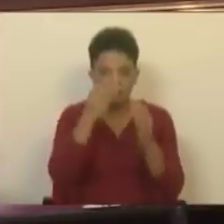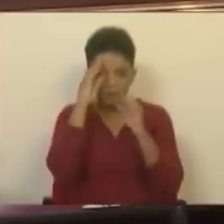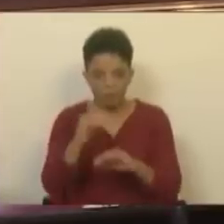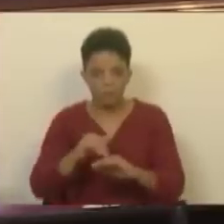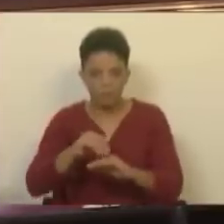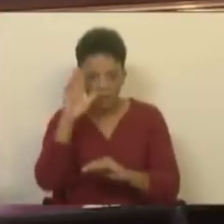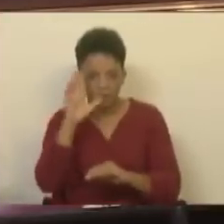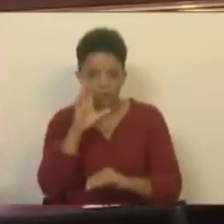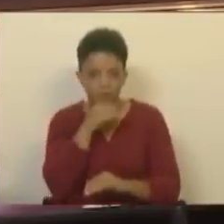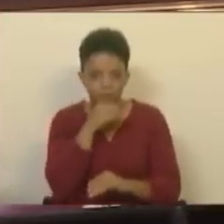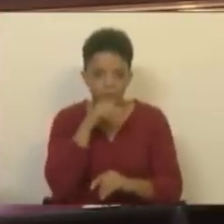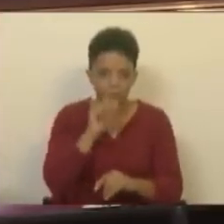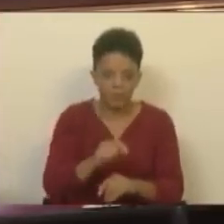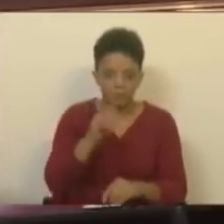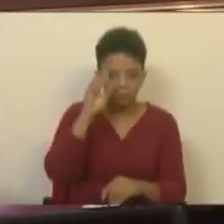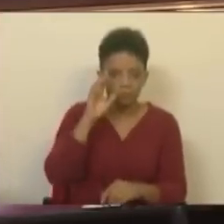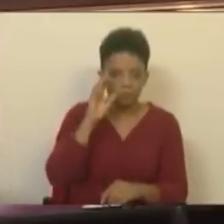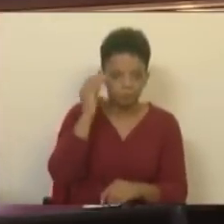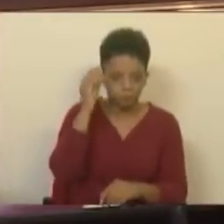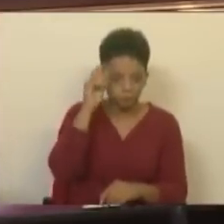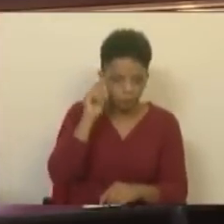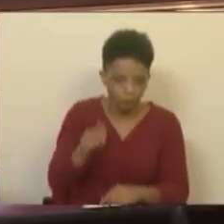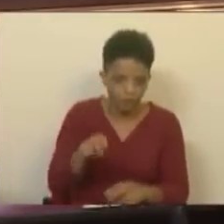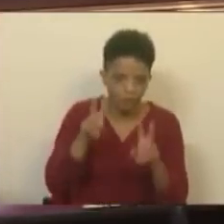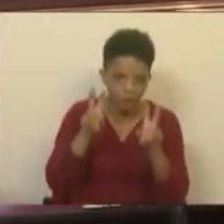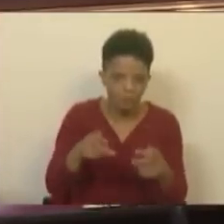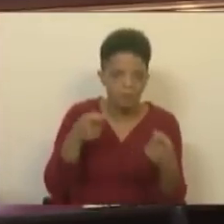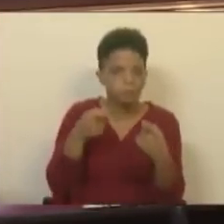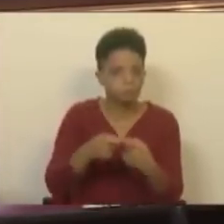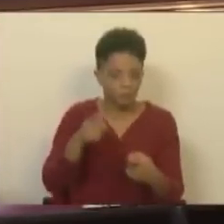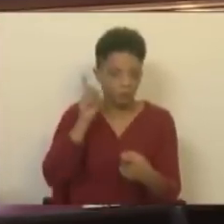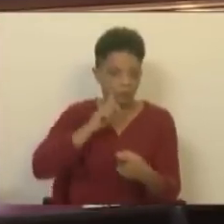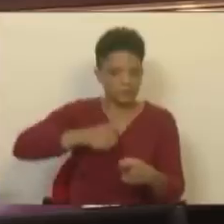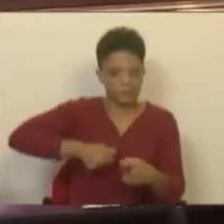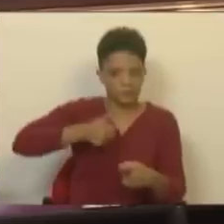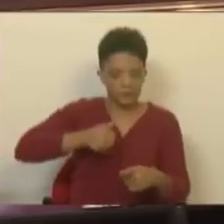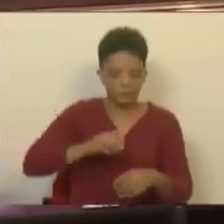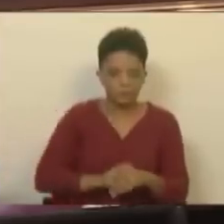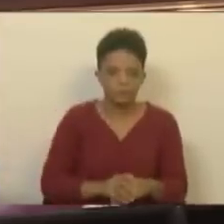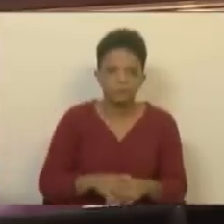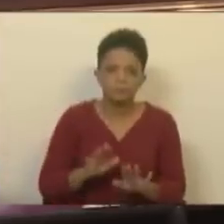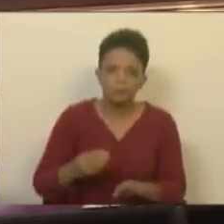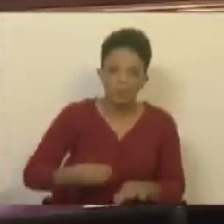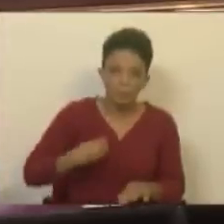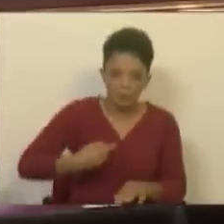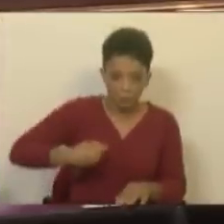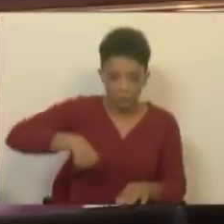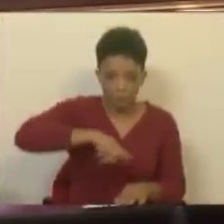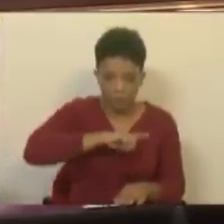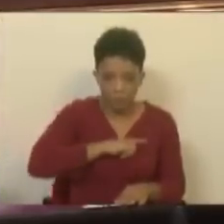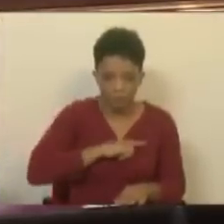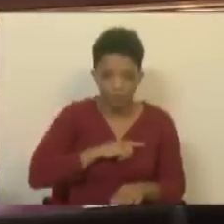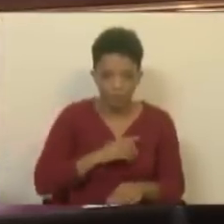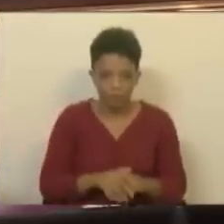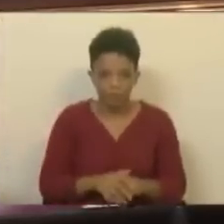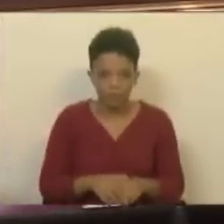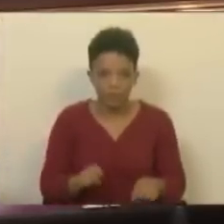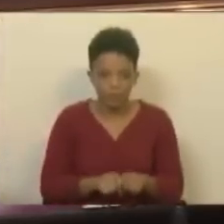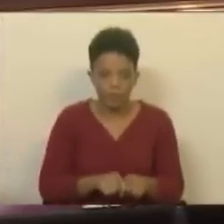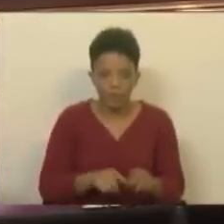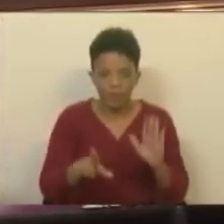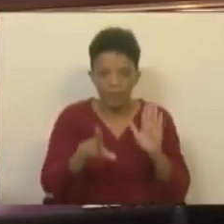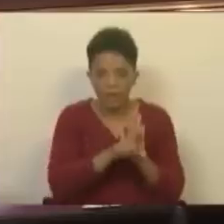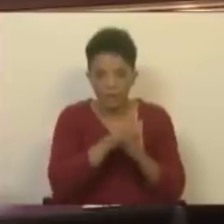formação aos agentes e aos majestades que lidam com estas matérias O que é fundamental é com preocupação que olhamos para a identidade política e nem a probabilidade